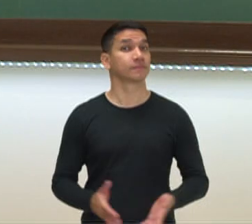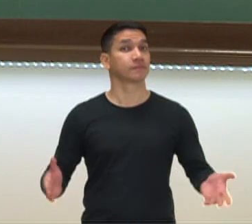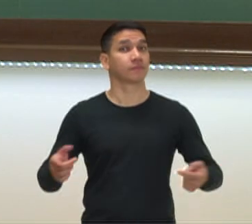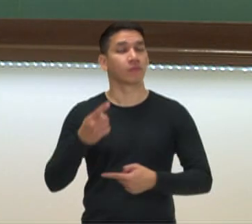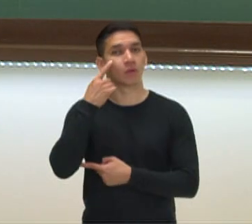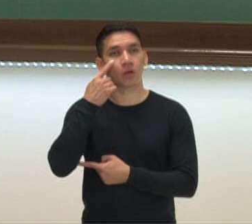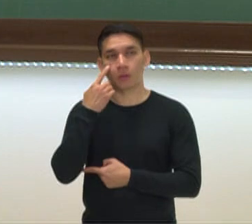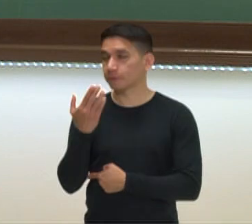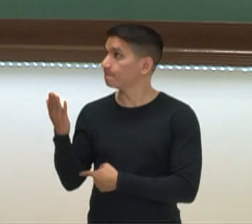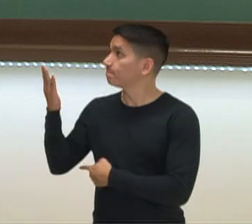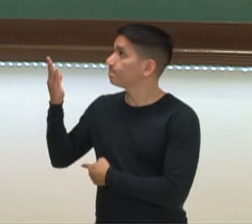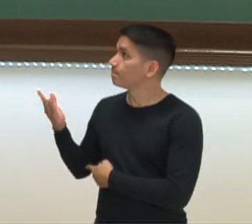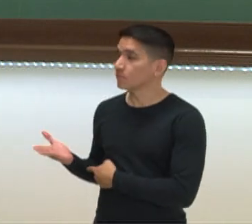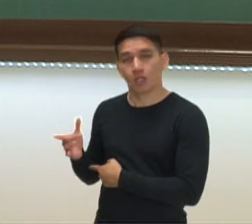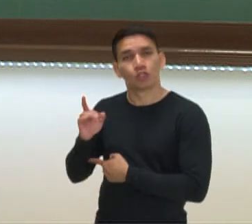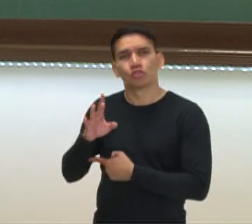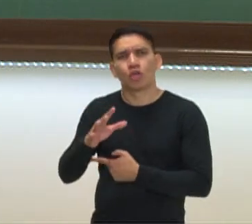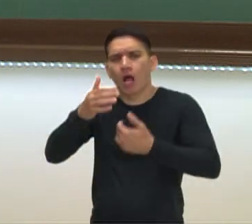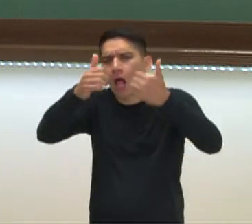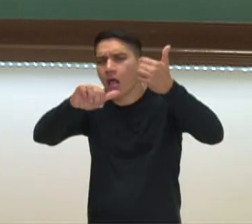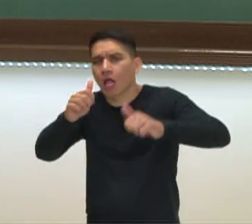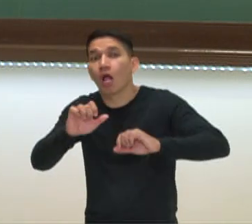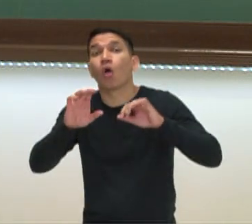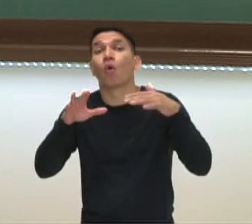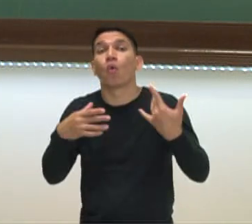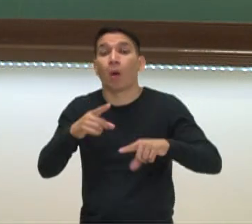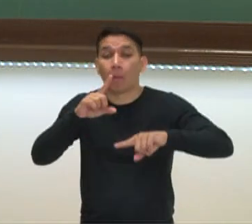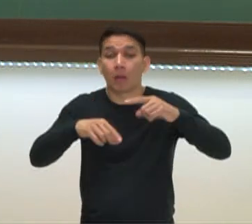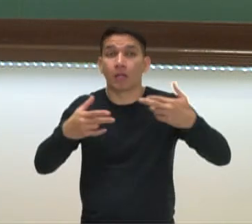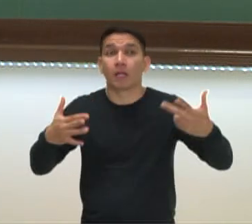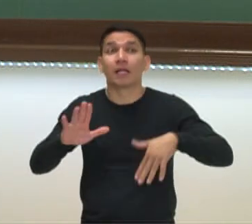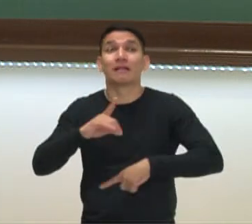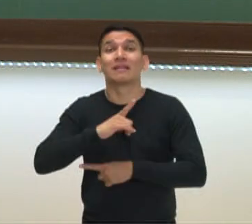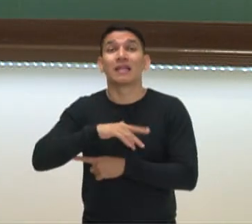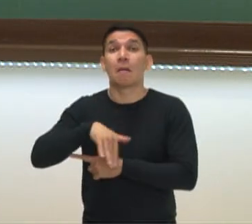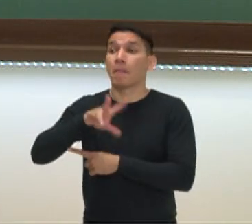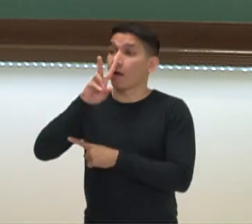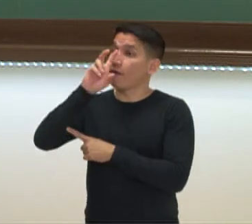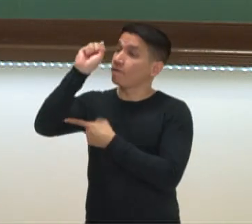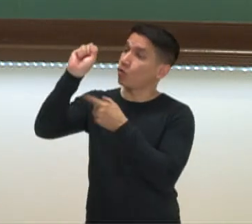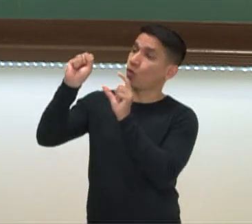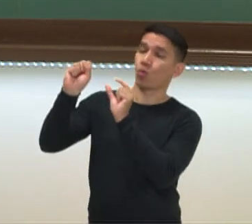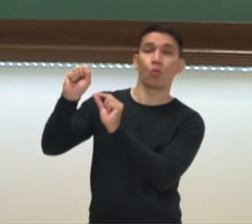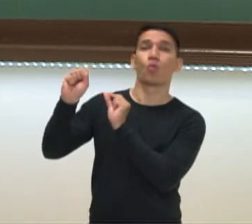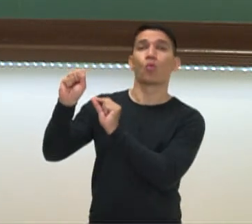Então, olha só, gente. Basta você olhar qual é o aparelho que tem maior potência, maior